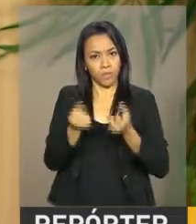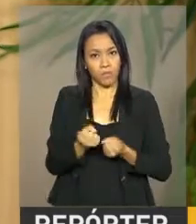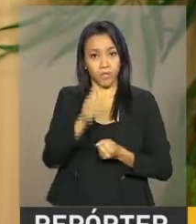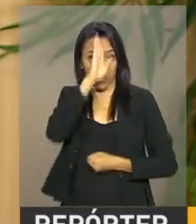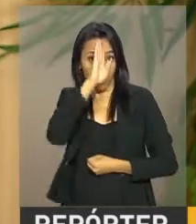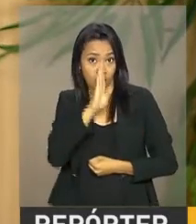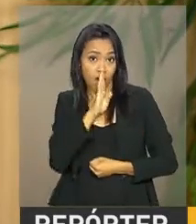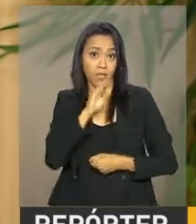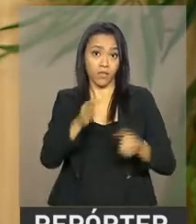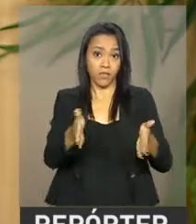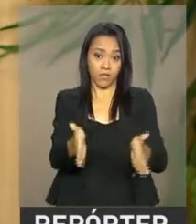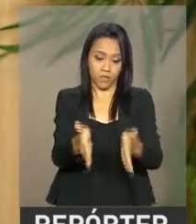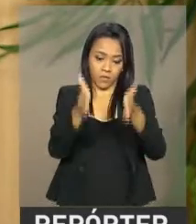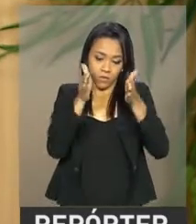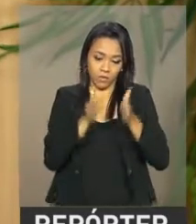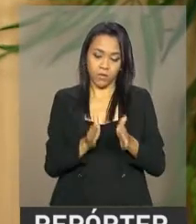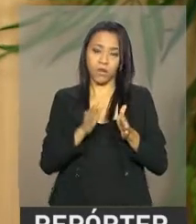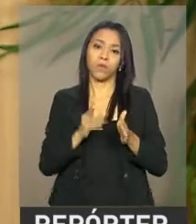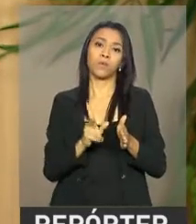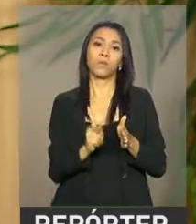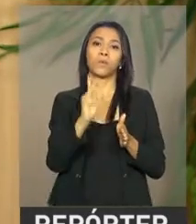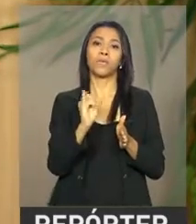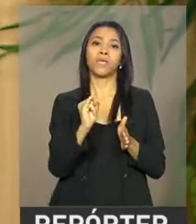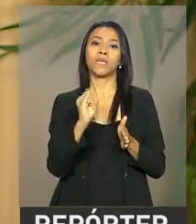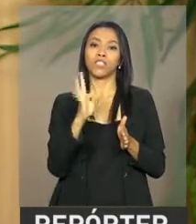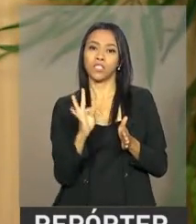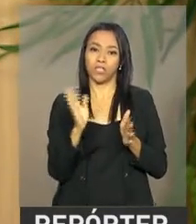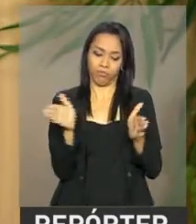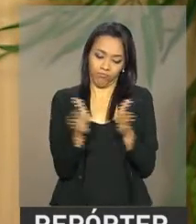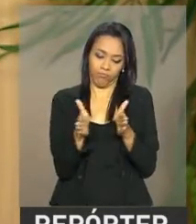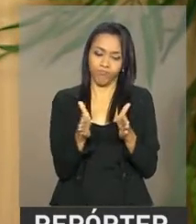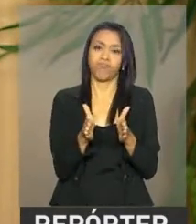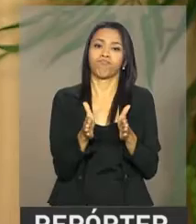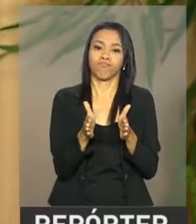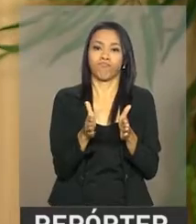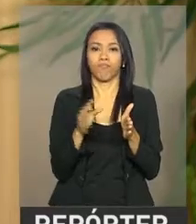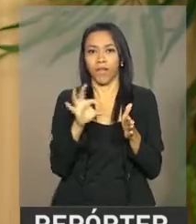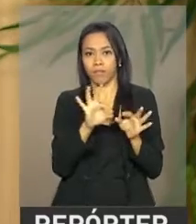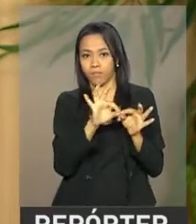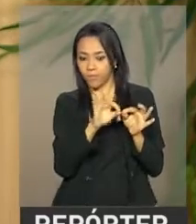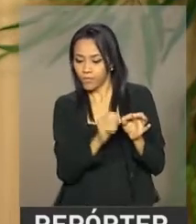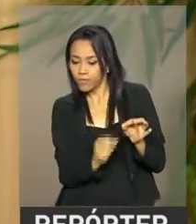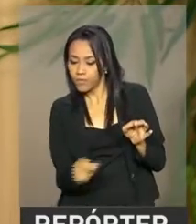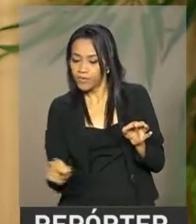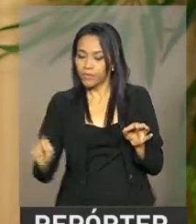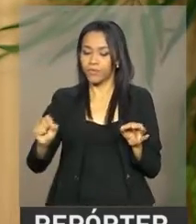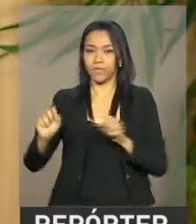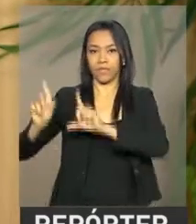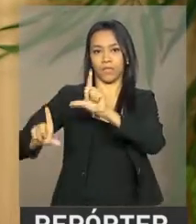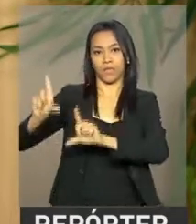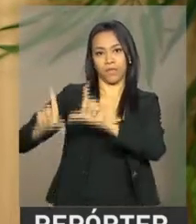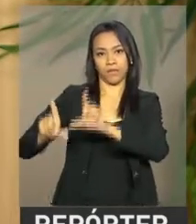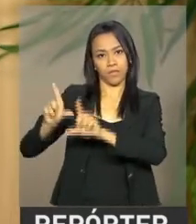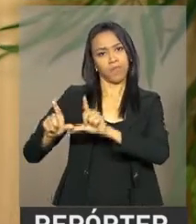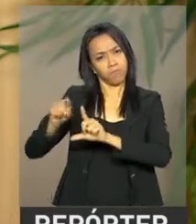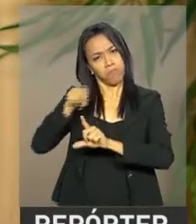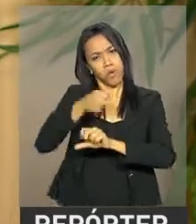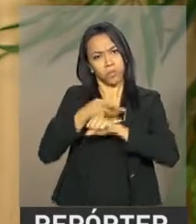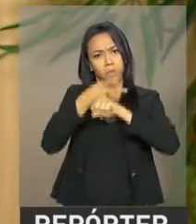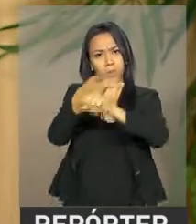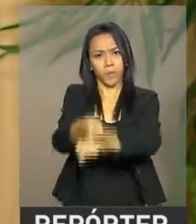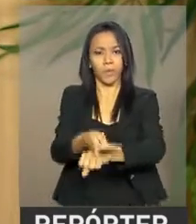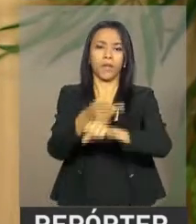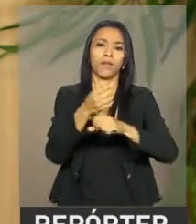gratuitamente o kit, né, como você chama, em que está o conversor lá, é que vai buscá-lo, porque, dado